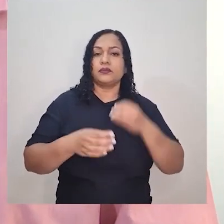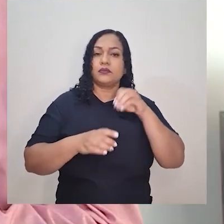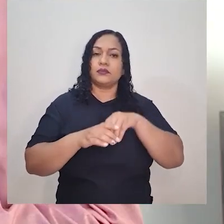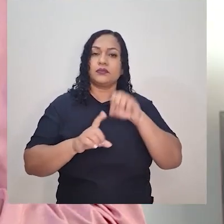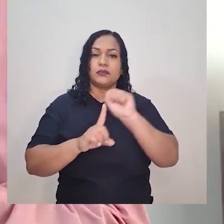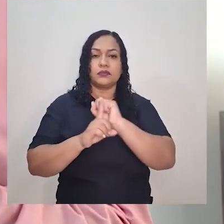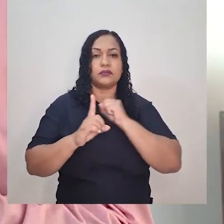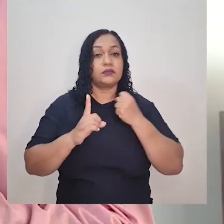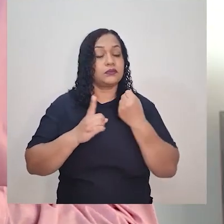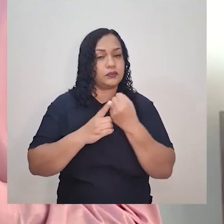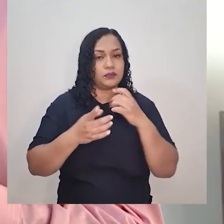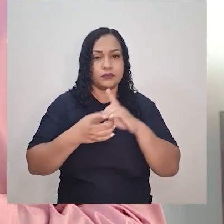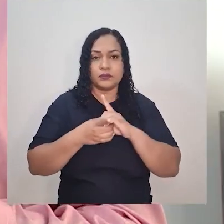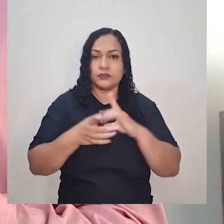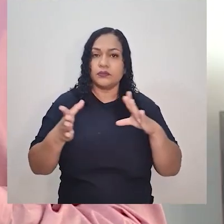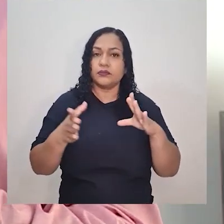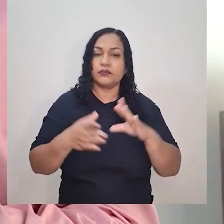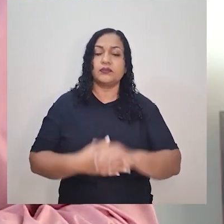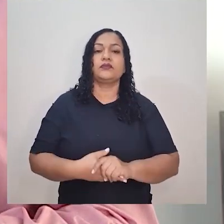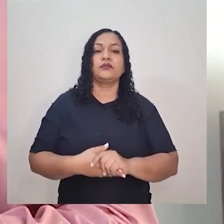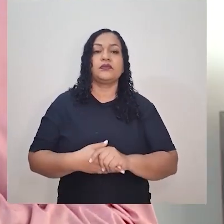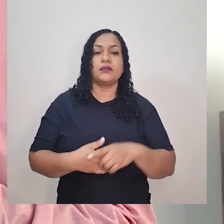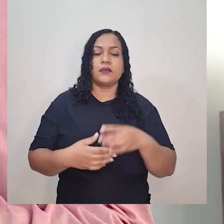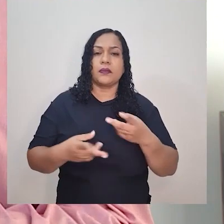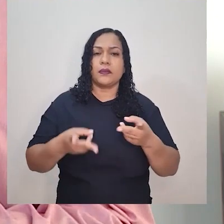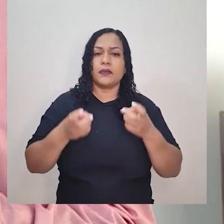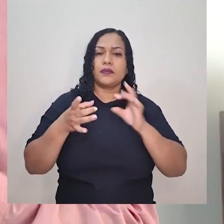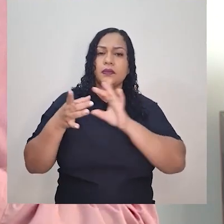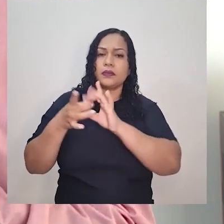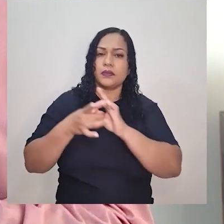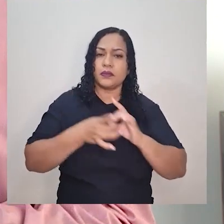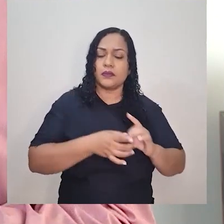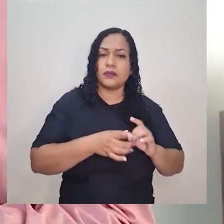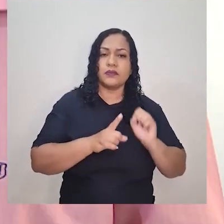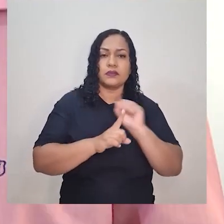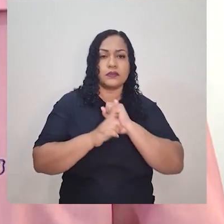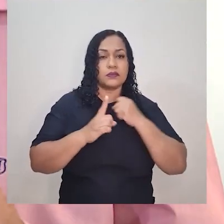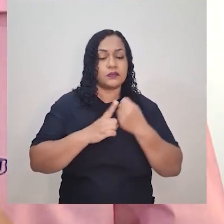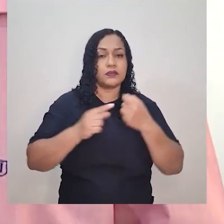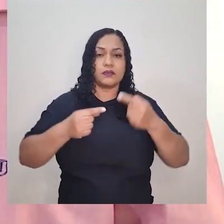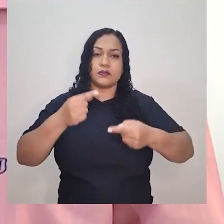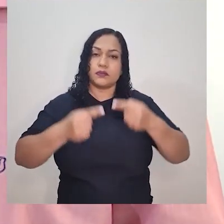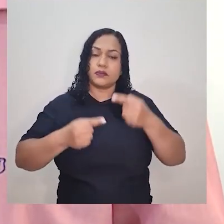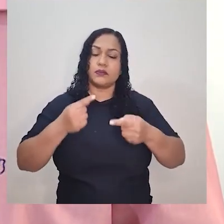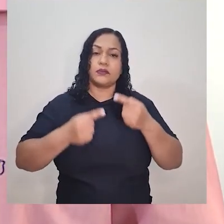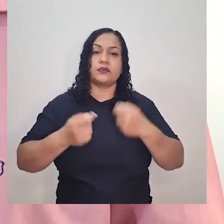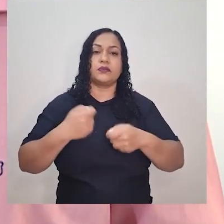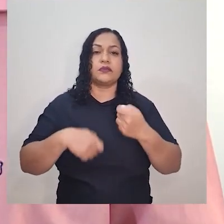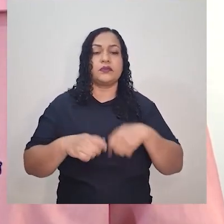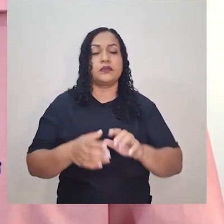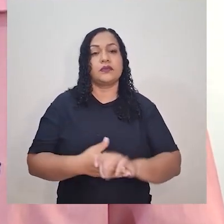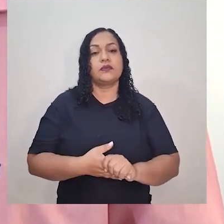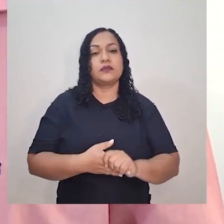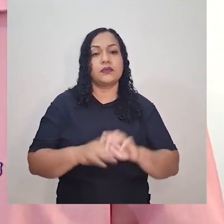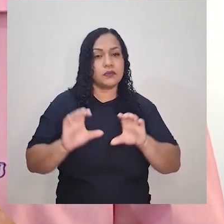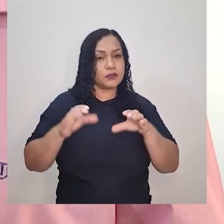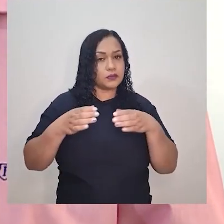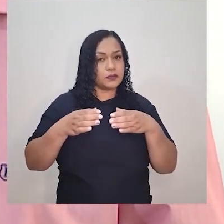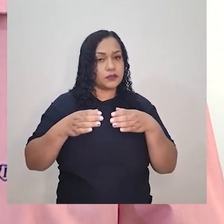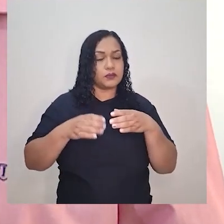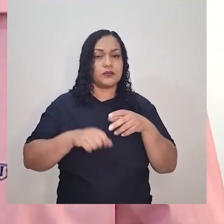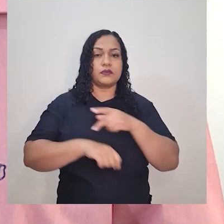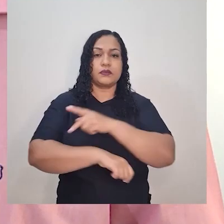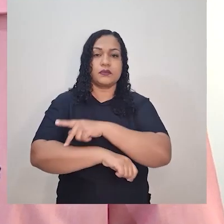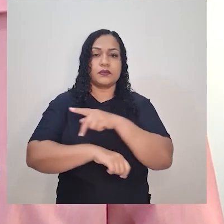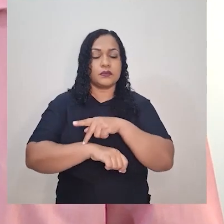democrática, considerando o seu contexto social, político e econômico. Por isso, nossa equipe pedagógica da